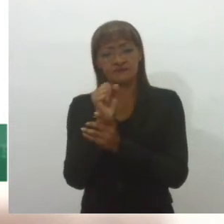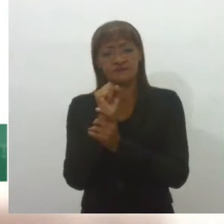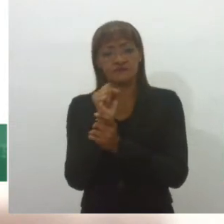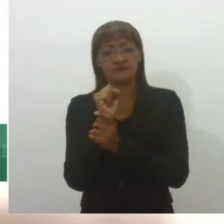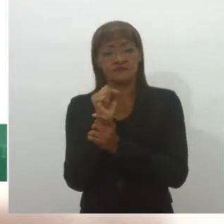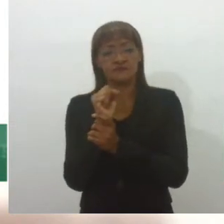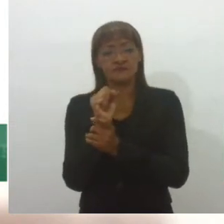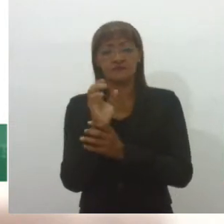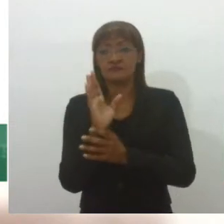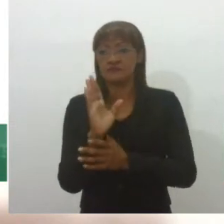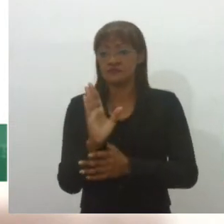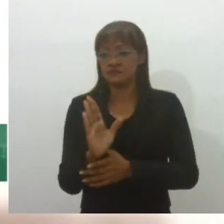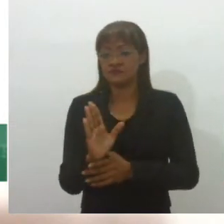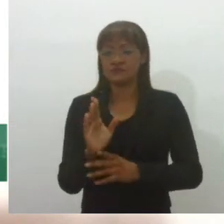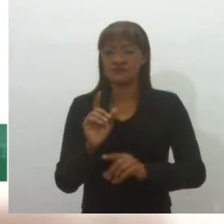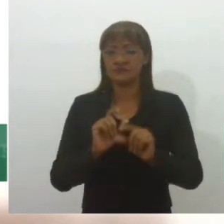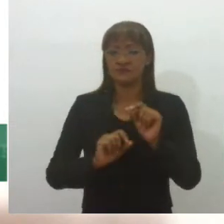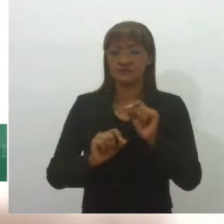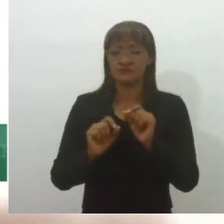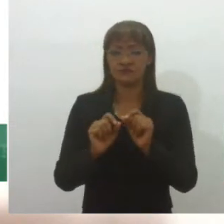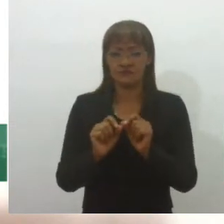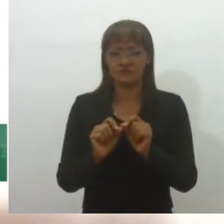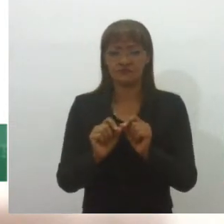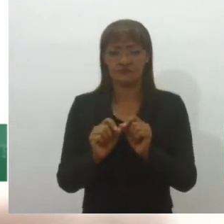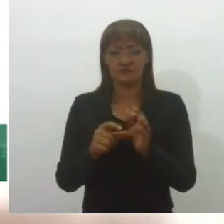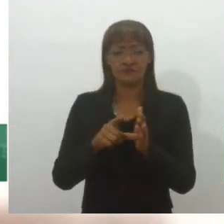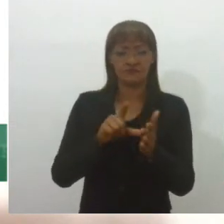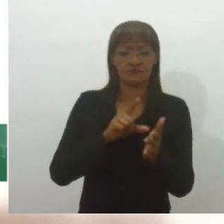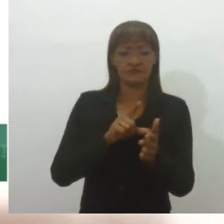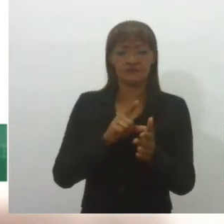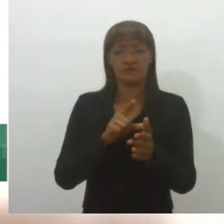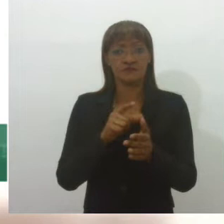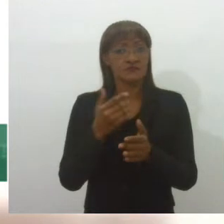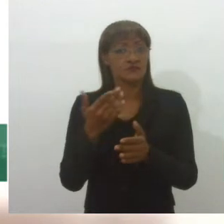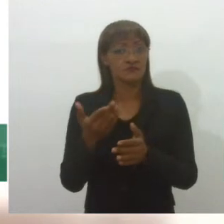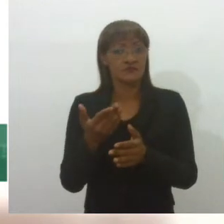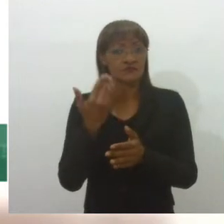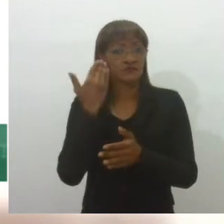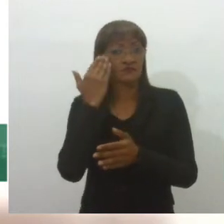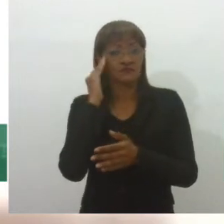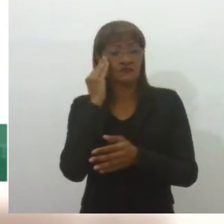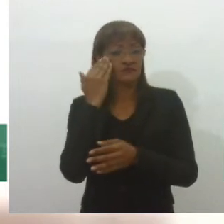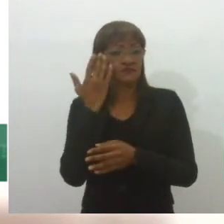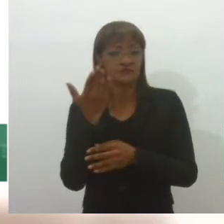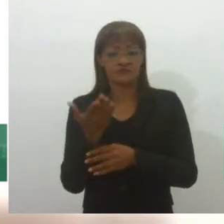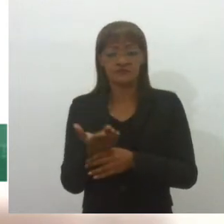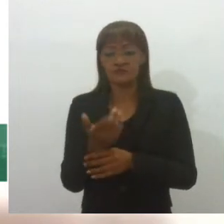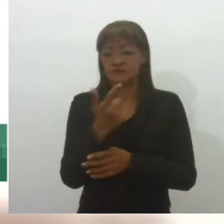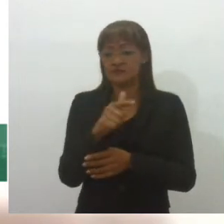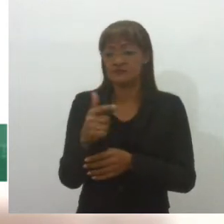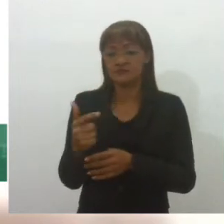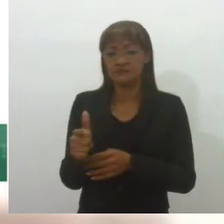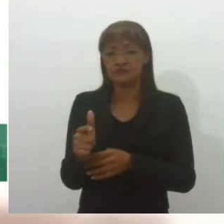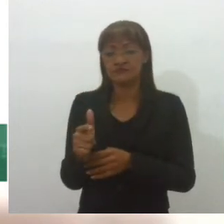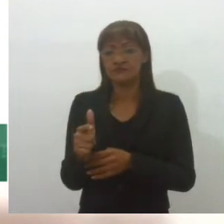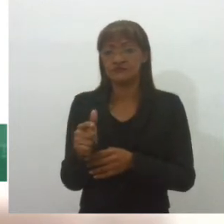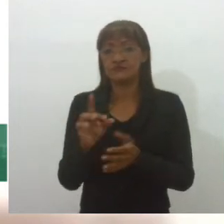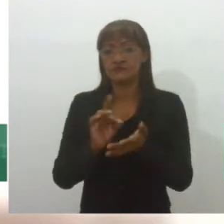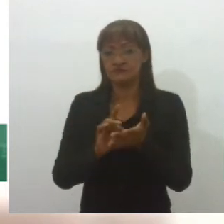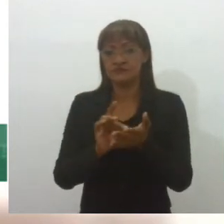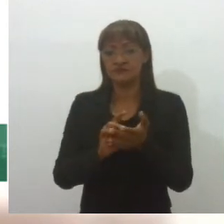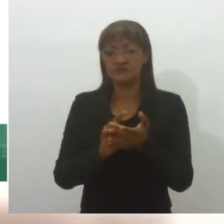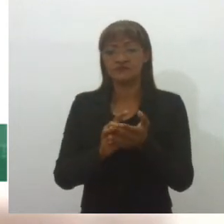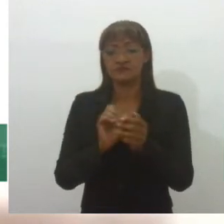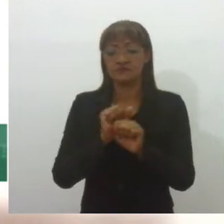porque era um ponto incerto, um ponto obscuro. Não, a gente não tinha essa segurança, então, na verdade, nesse sentido